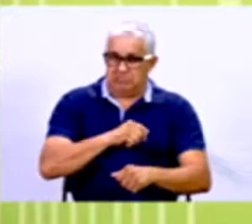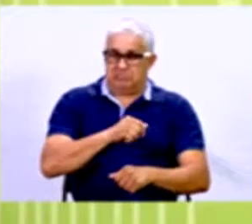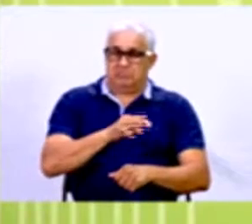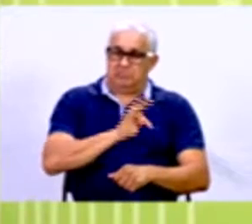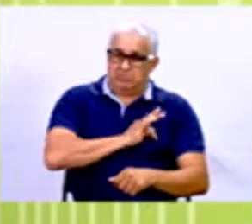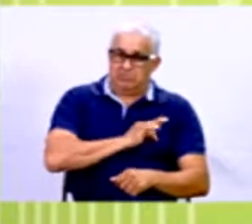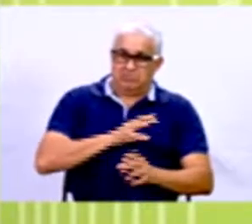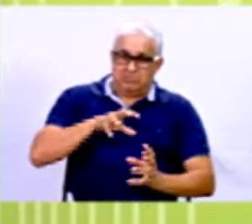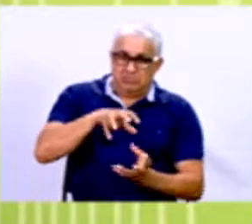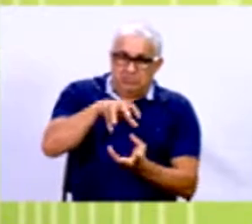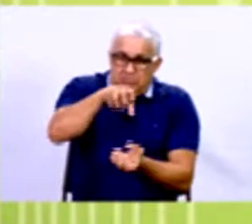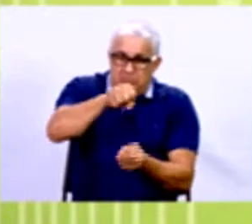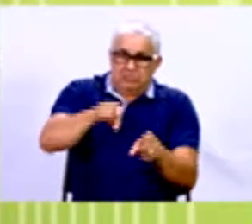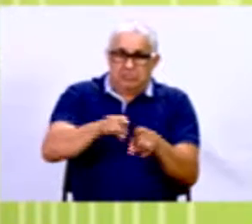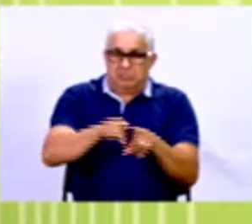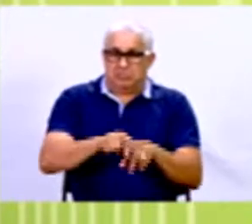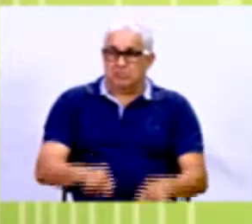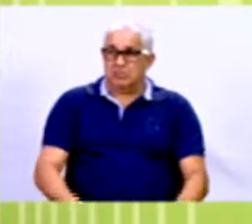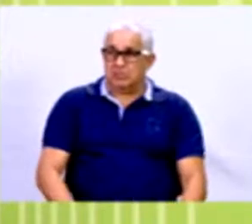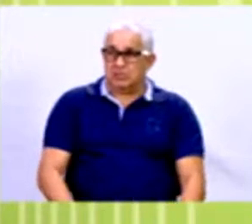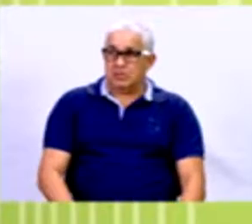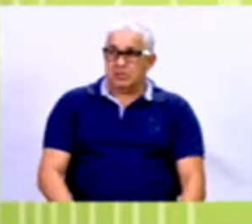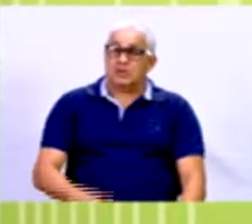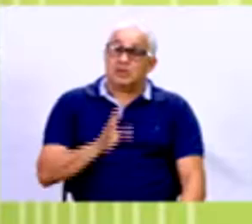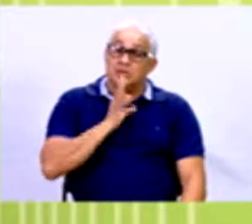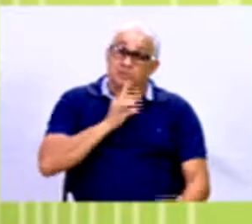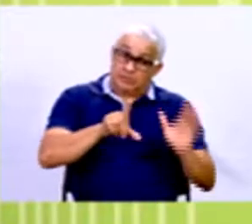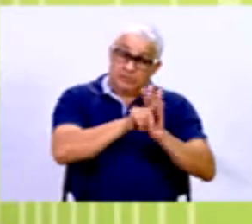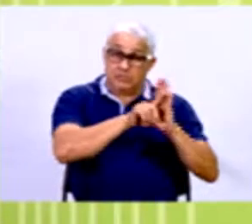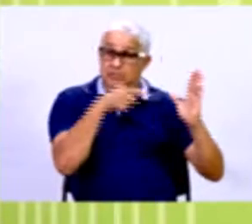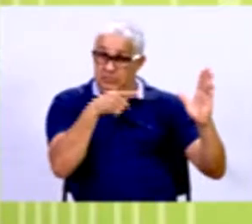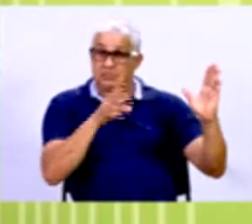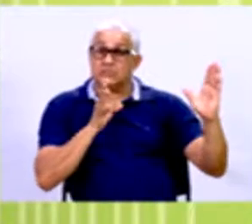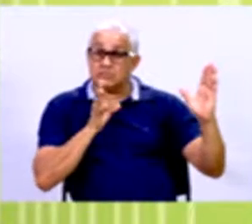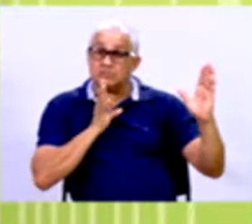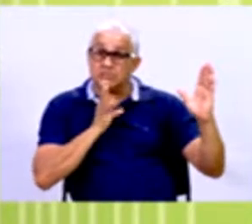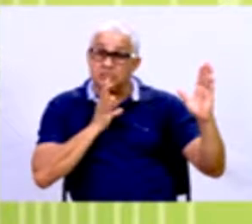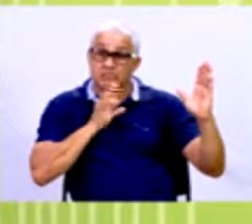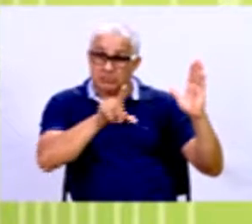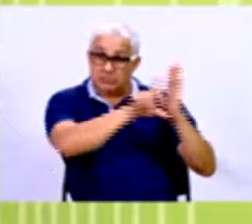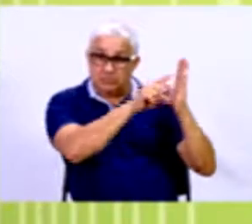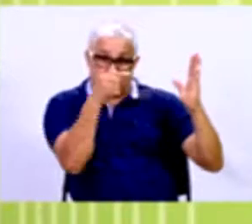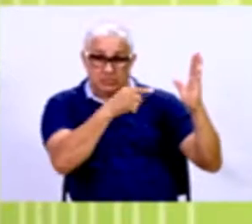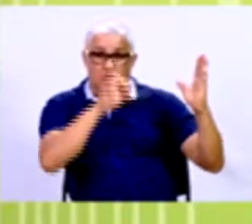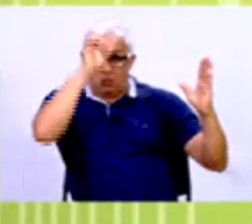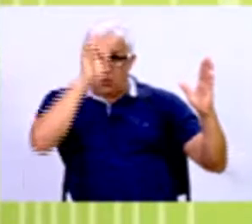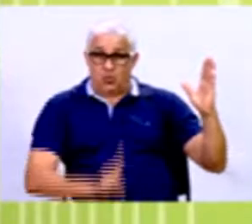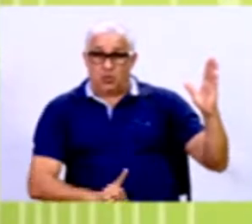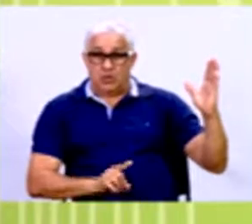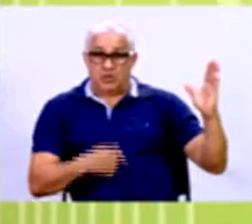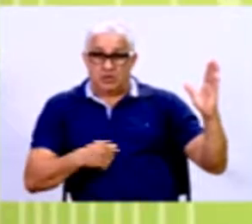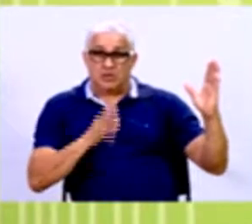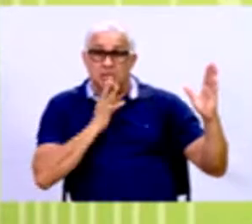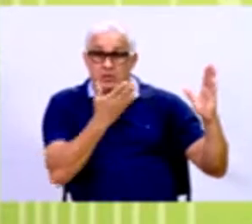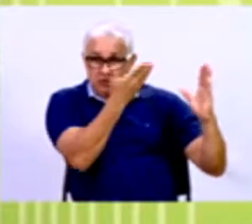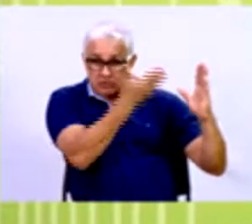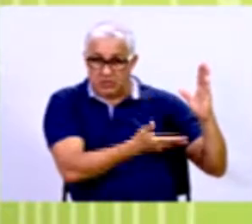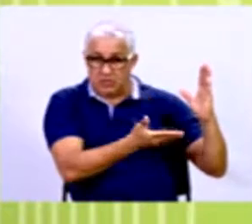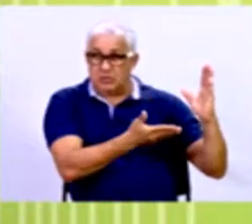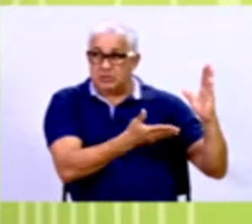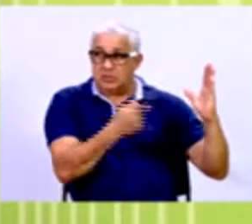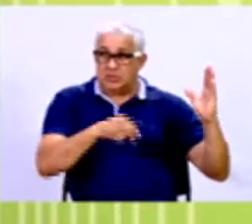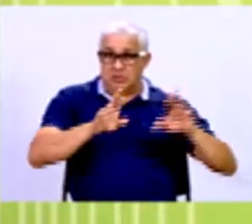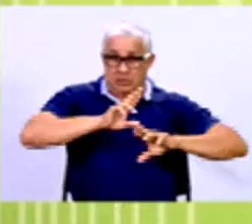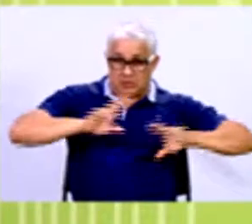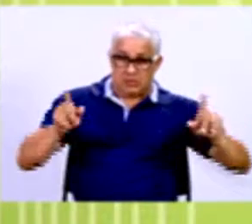ambiente, gestão de meio ambiente, mas é você conhecer a lei, é você conhecer os seus direitos. Não é? Isso te traz um diferencial, um